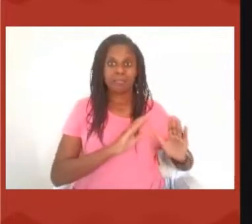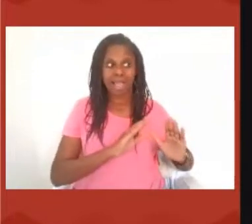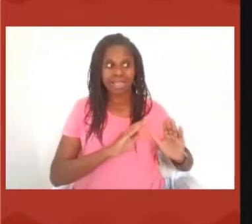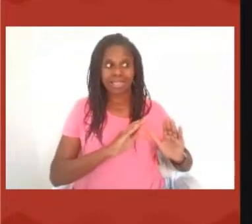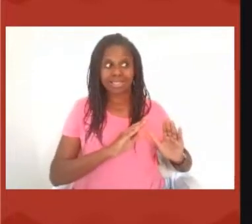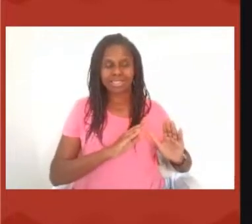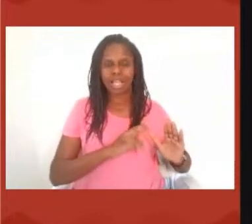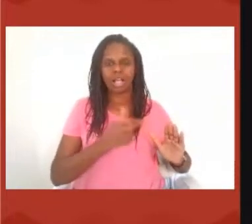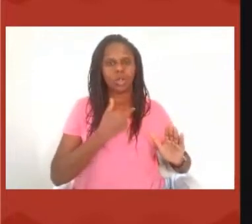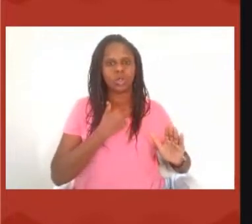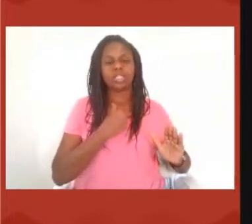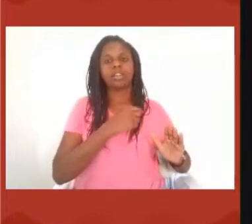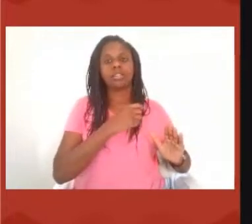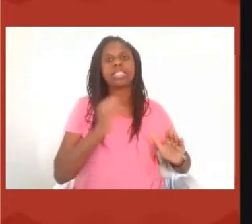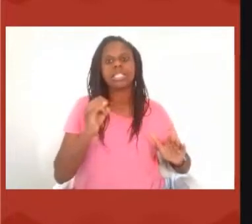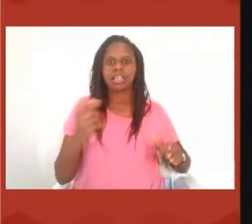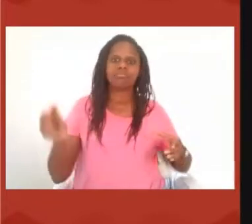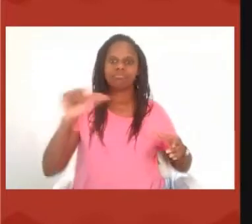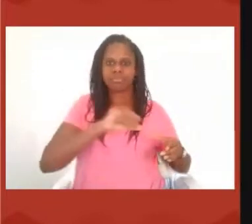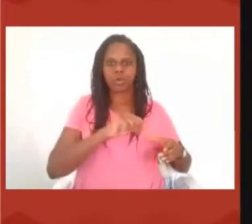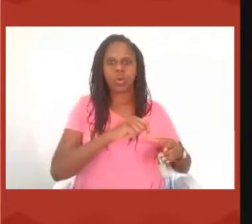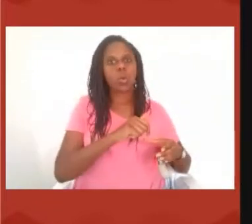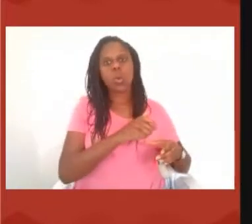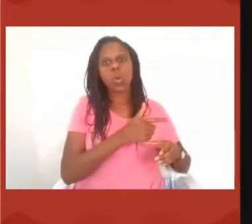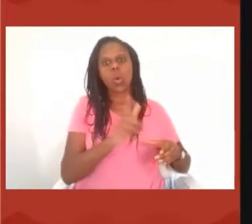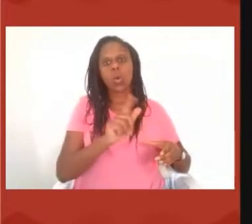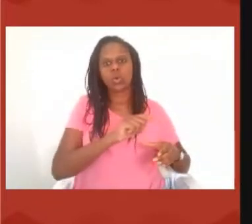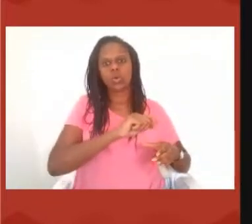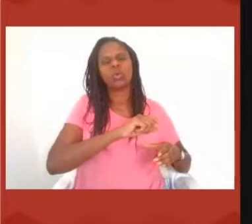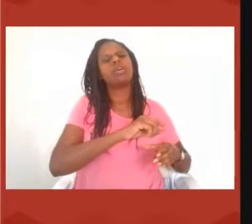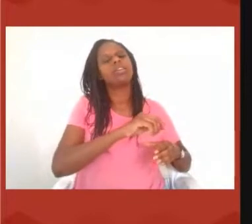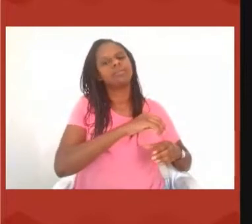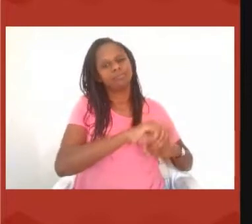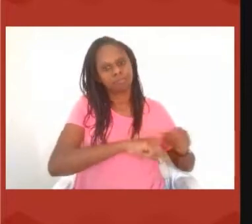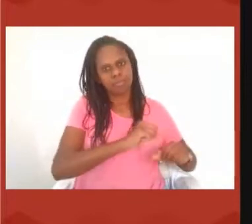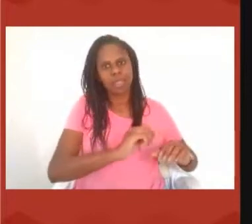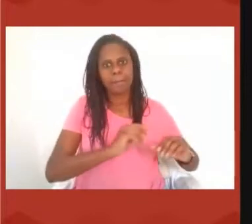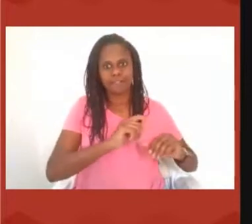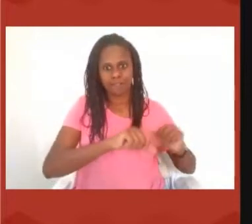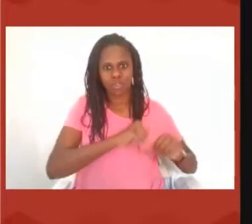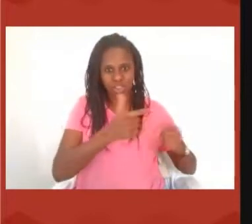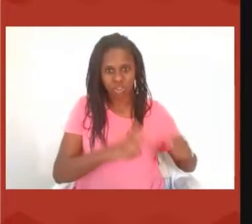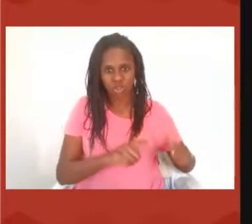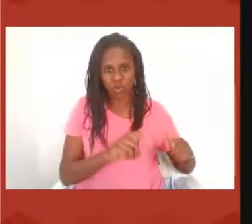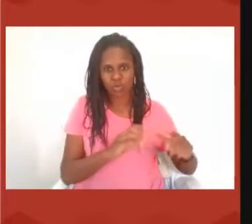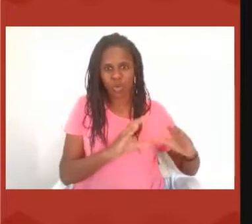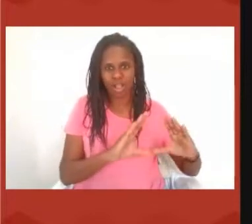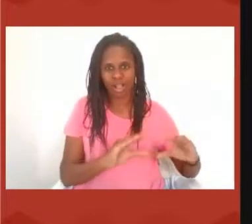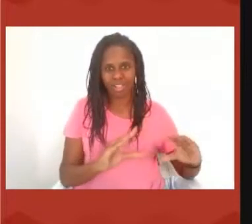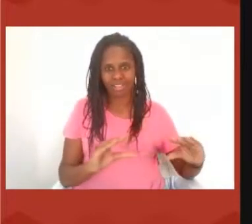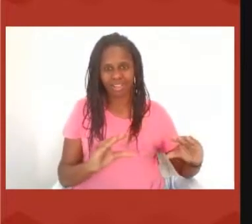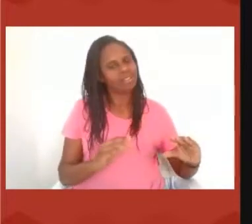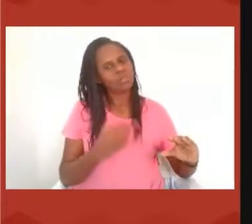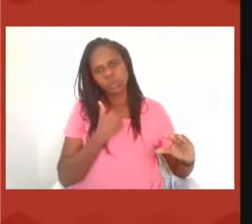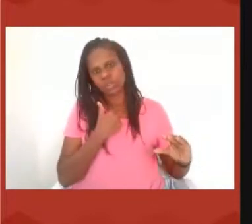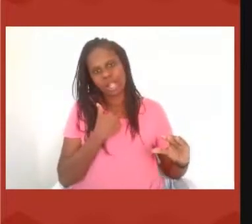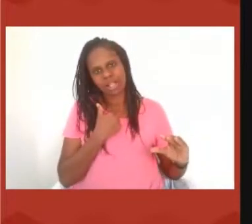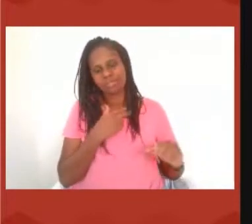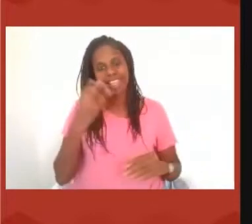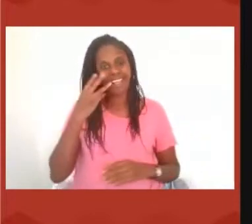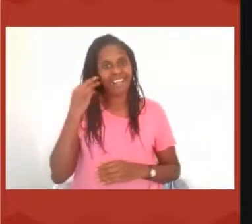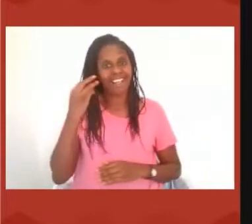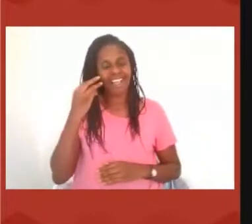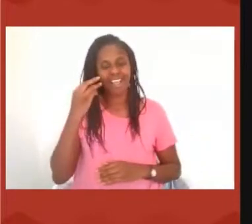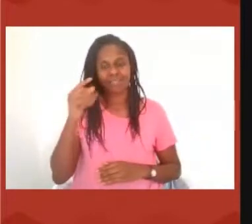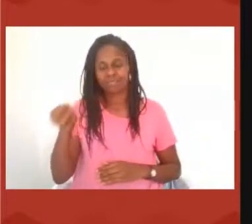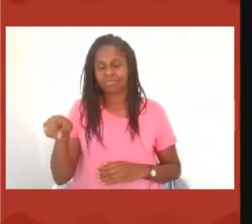né? Você não consegue voltar ele mais no ponto de mingau. E o gato, se a gente colocar, der mais leite,